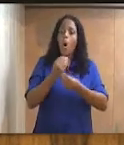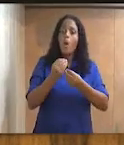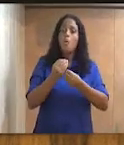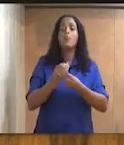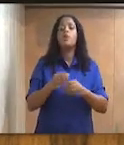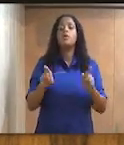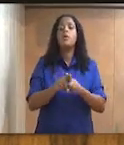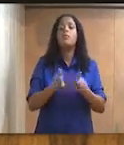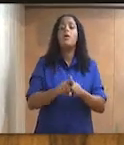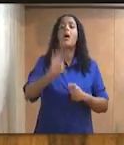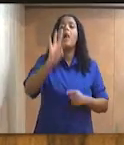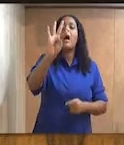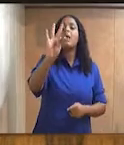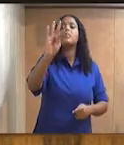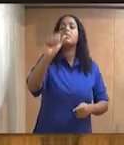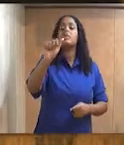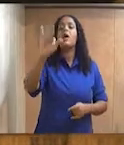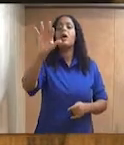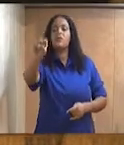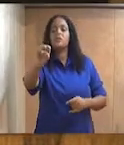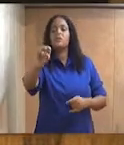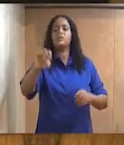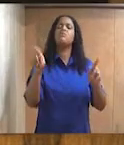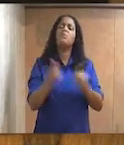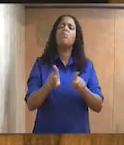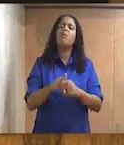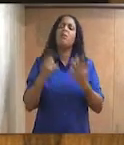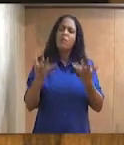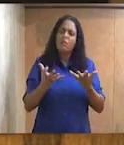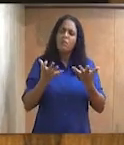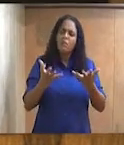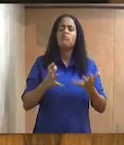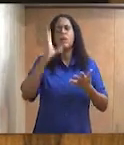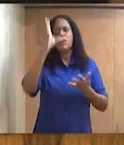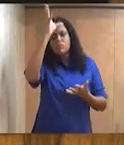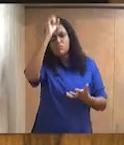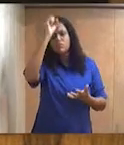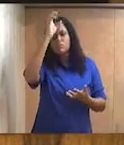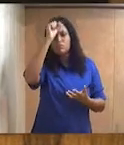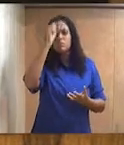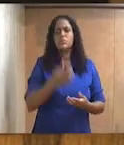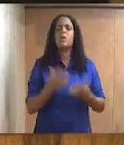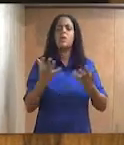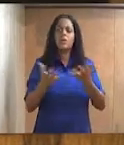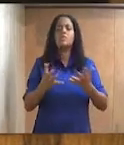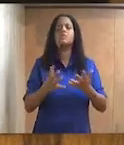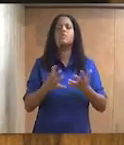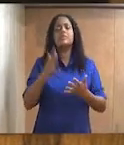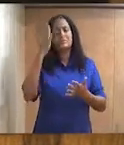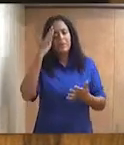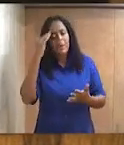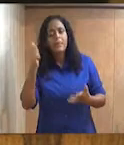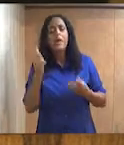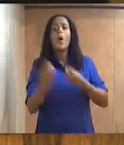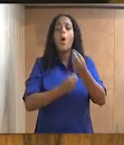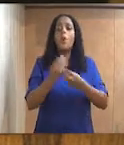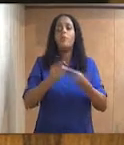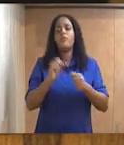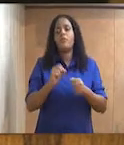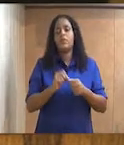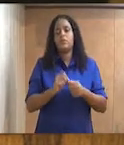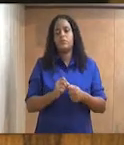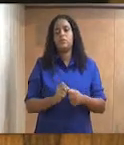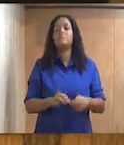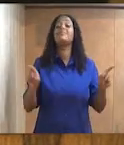com a Thaís do CEP. Quero saber realmente o impacto real que isso causaria.